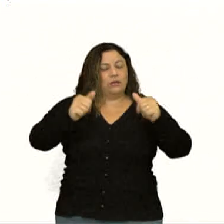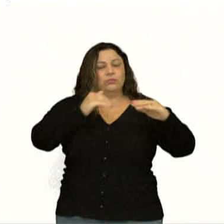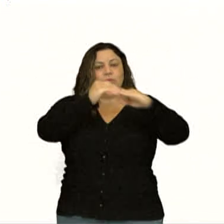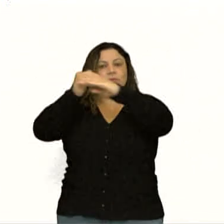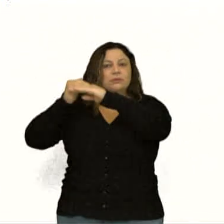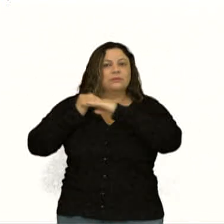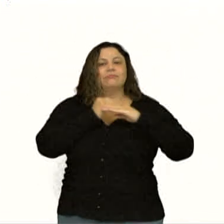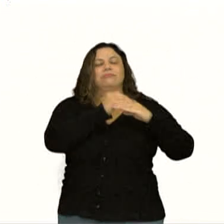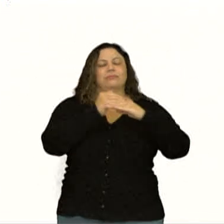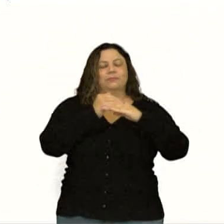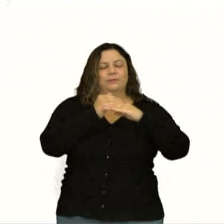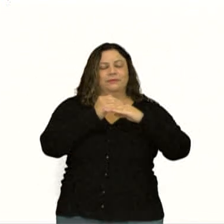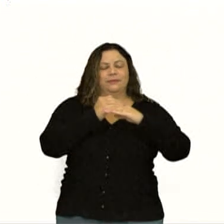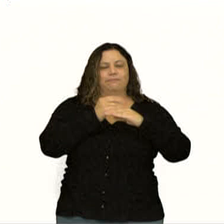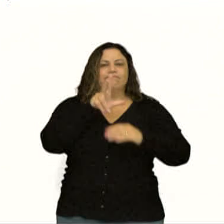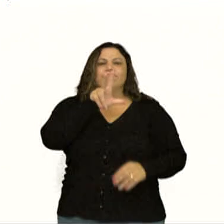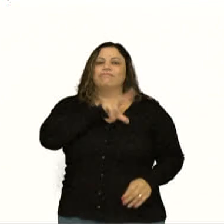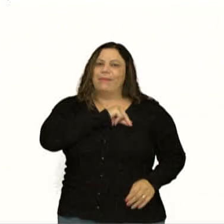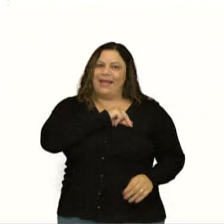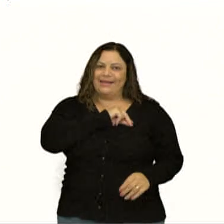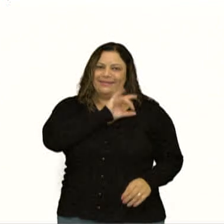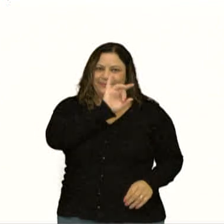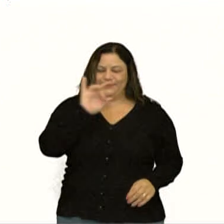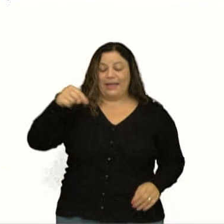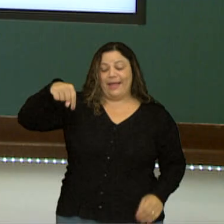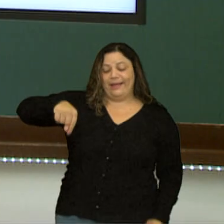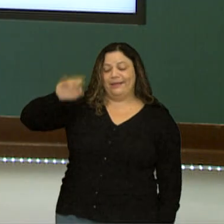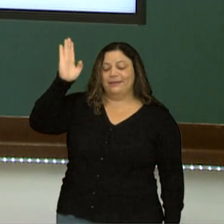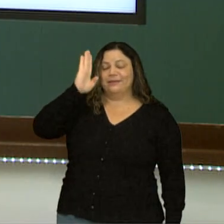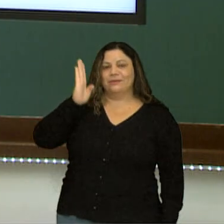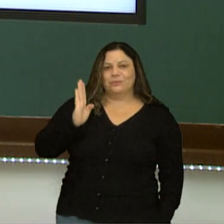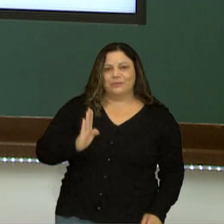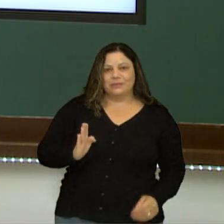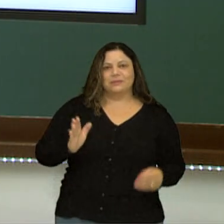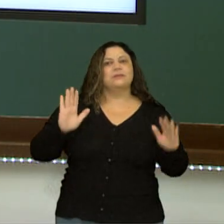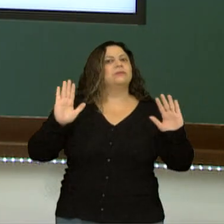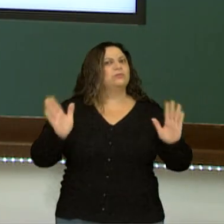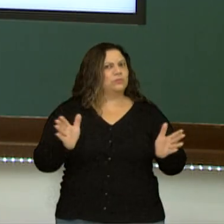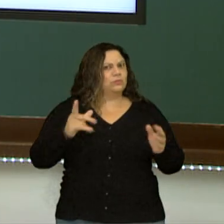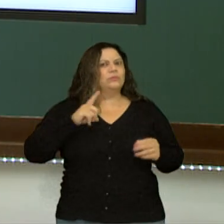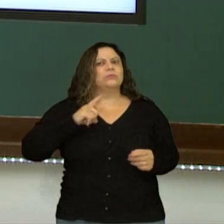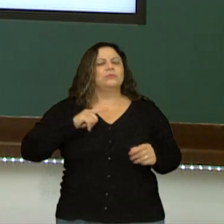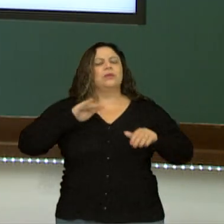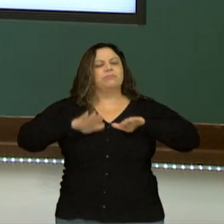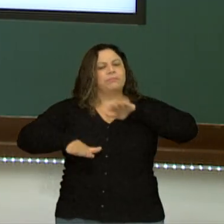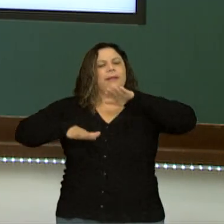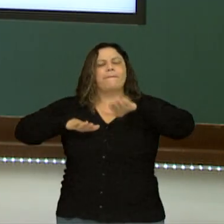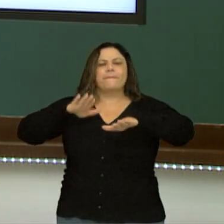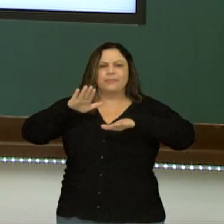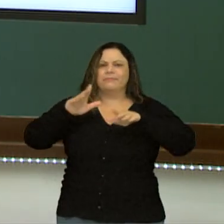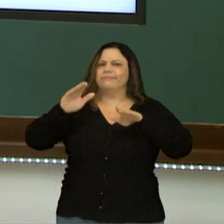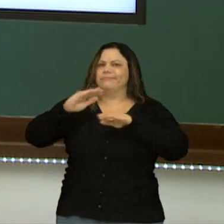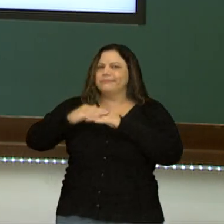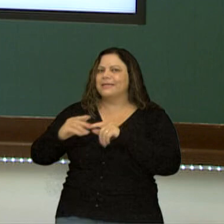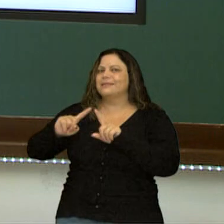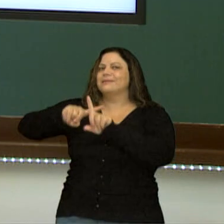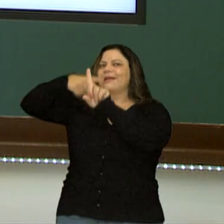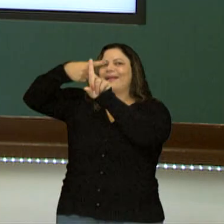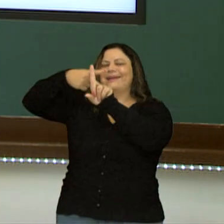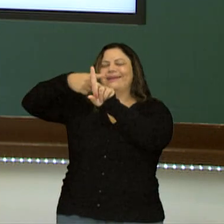seu mérito. Aqui no Brasil, nós já demos um passo além. Veja, a declaração é